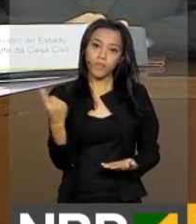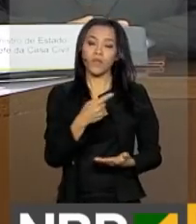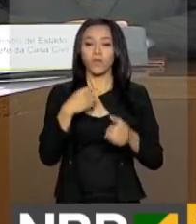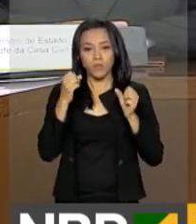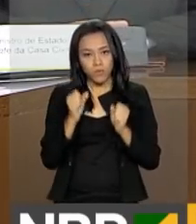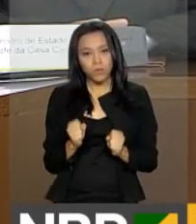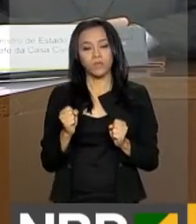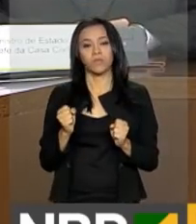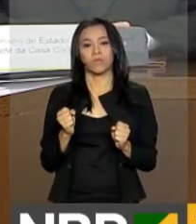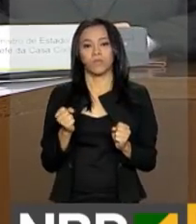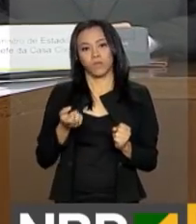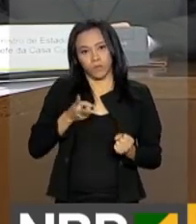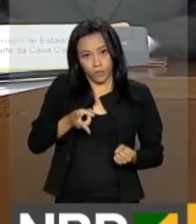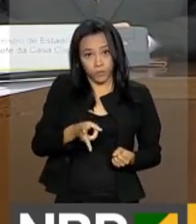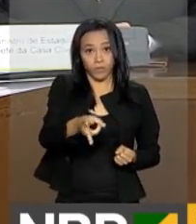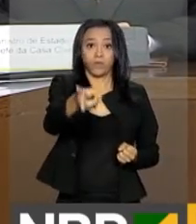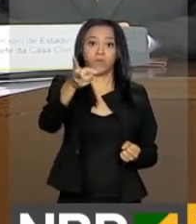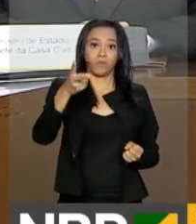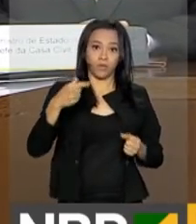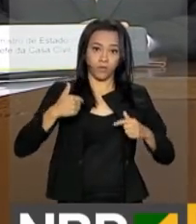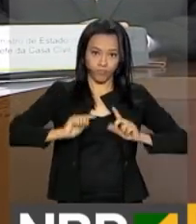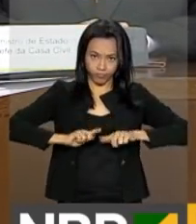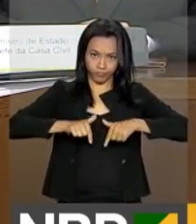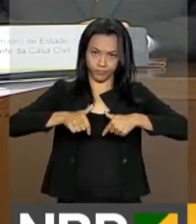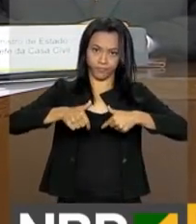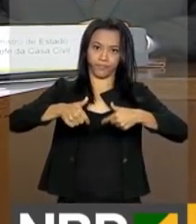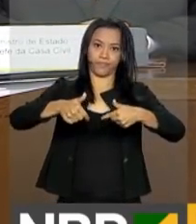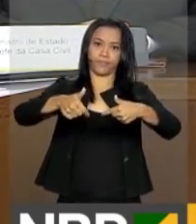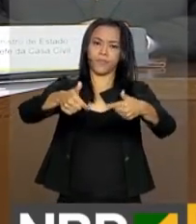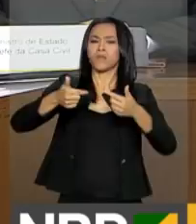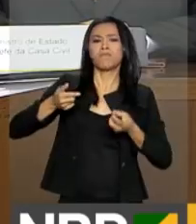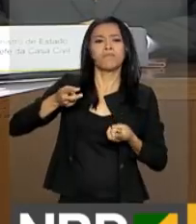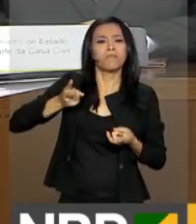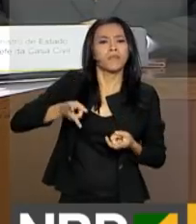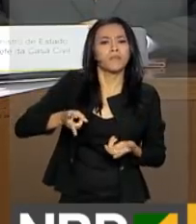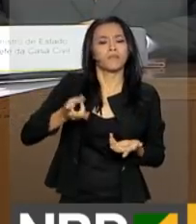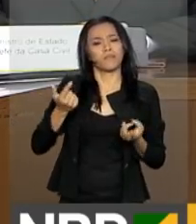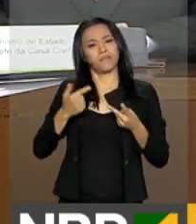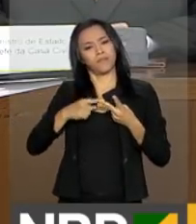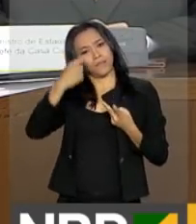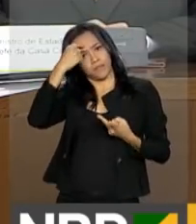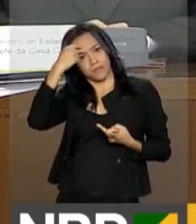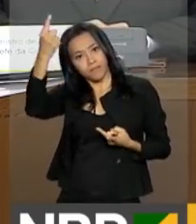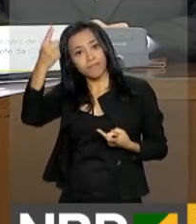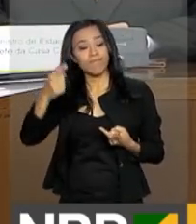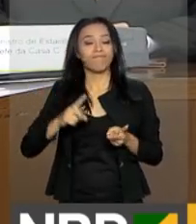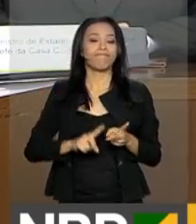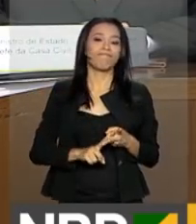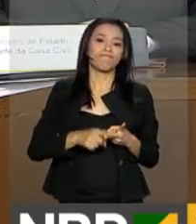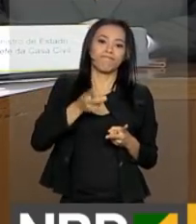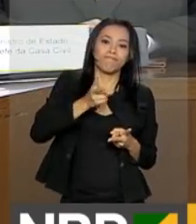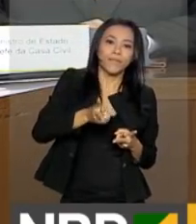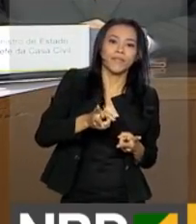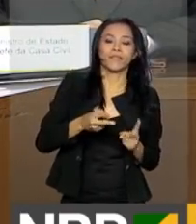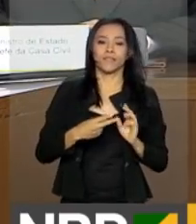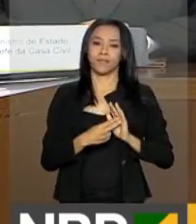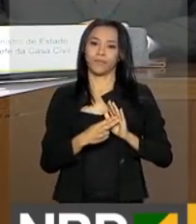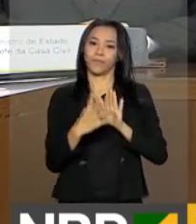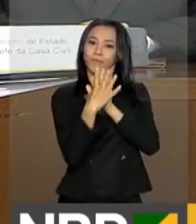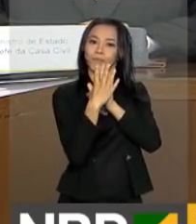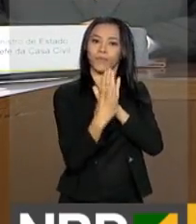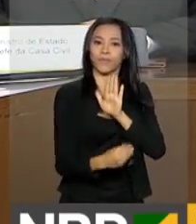prosseguir com as mesmas teses com os mesmos programas